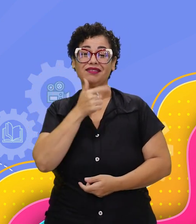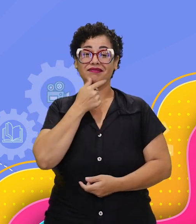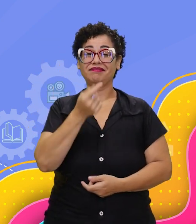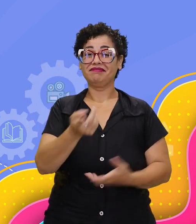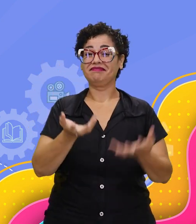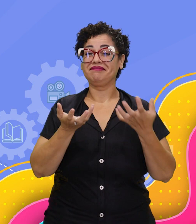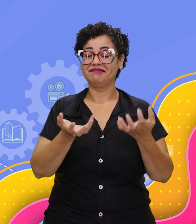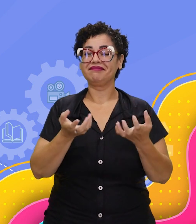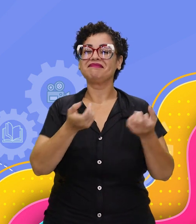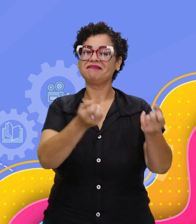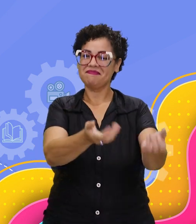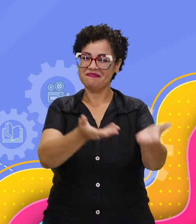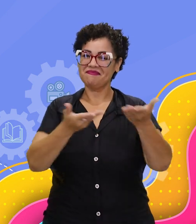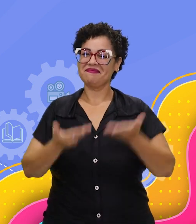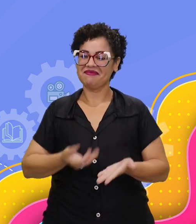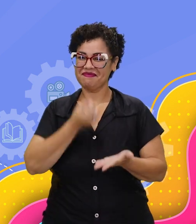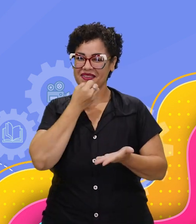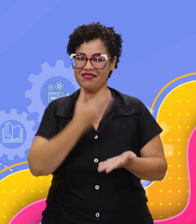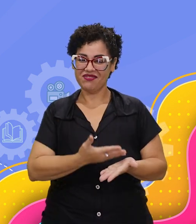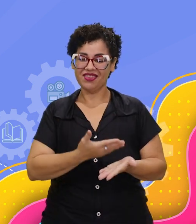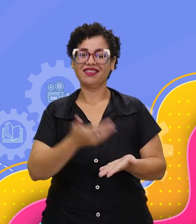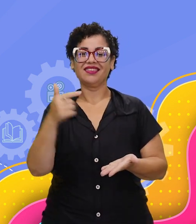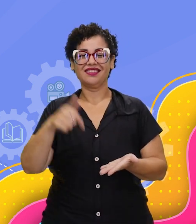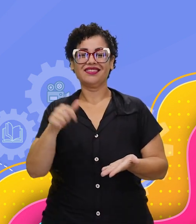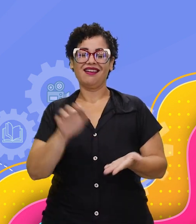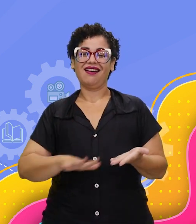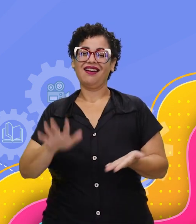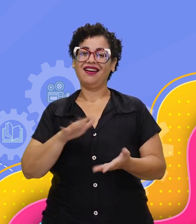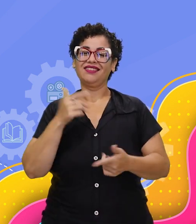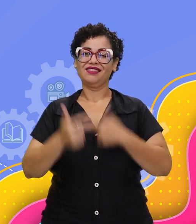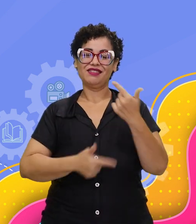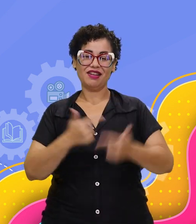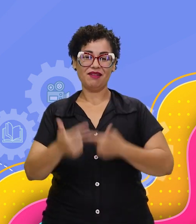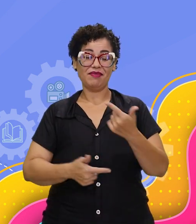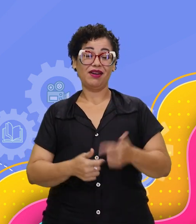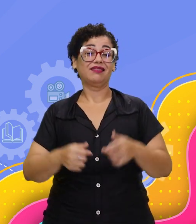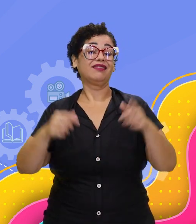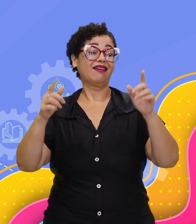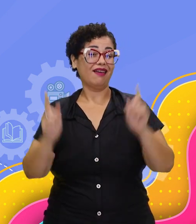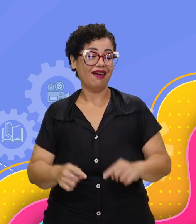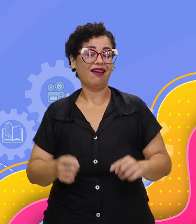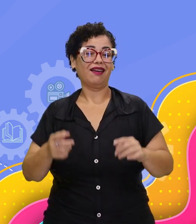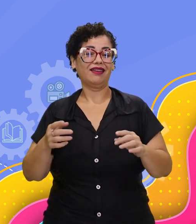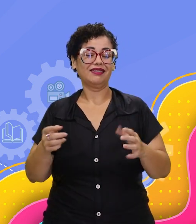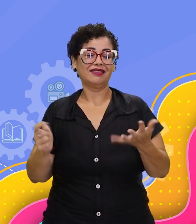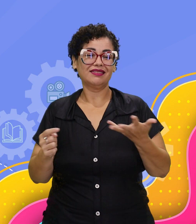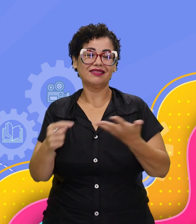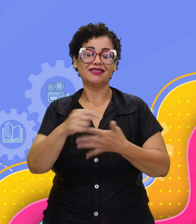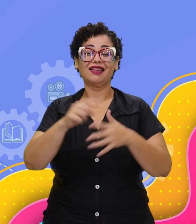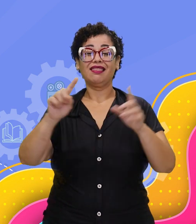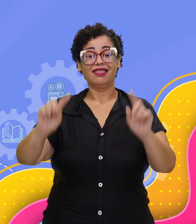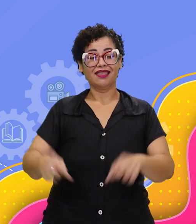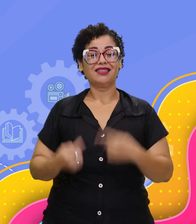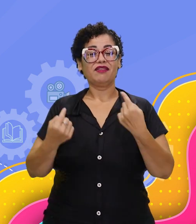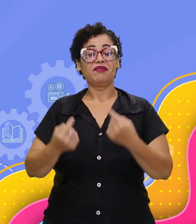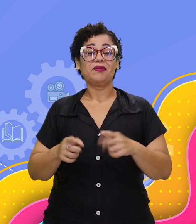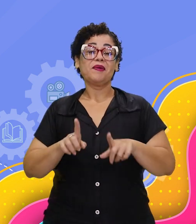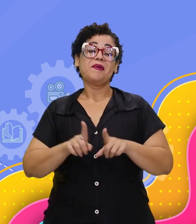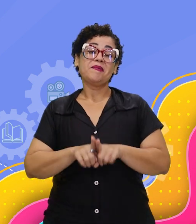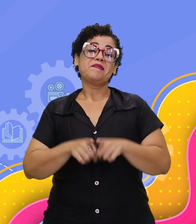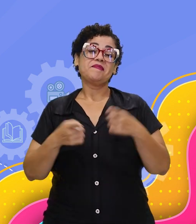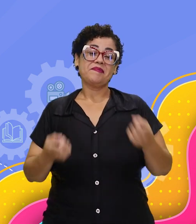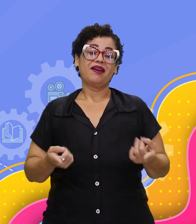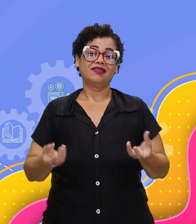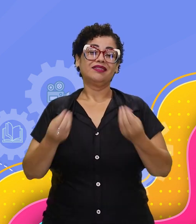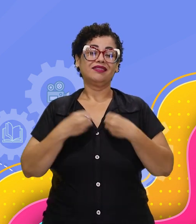ou historiadora, seja muito bem-vindo e bem-vinda a essa área de atuação que é repleta de desafios, mas ao